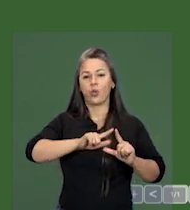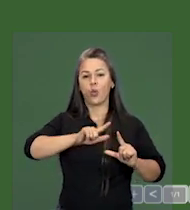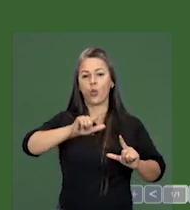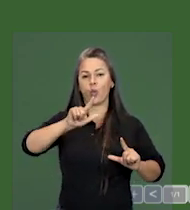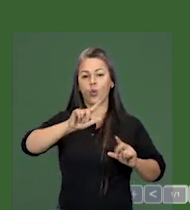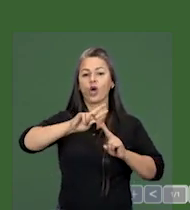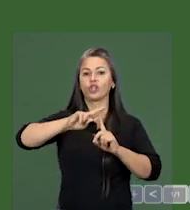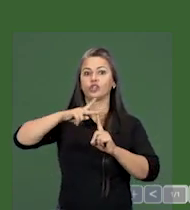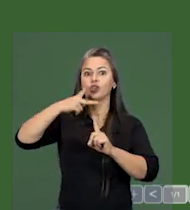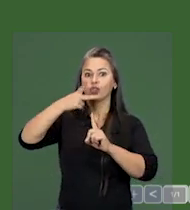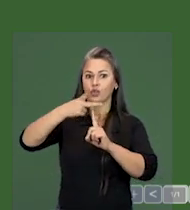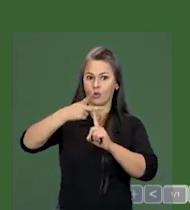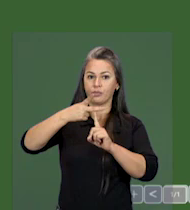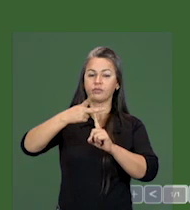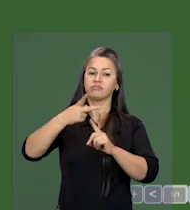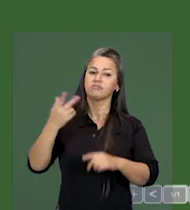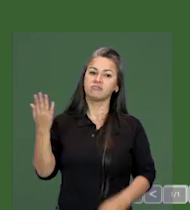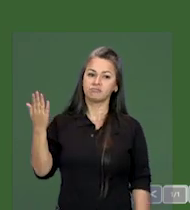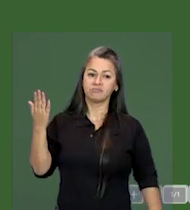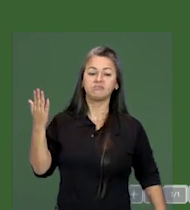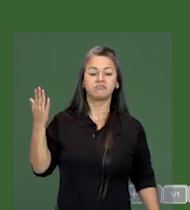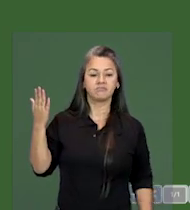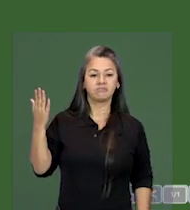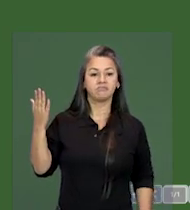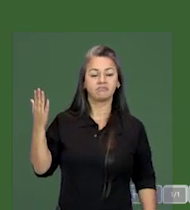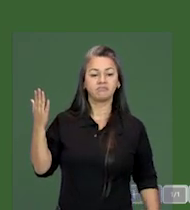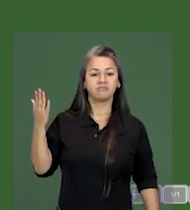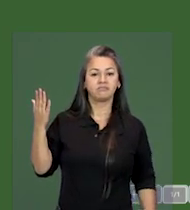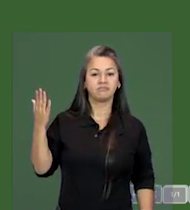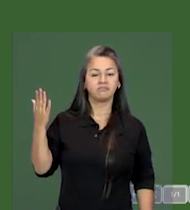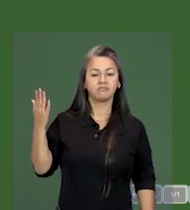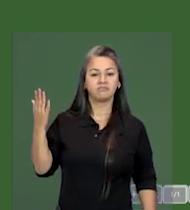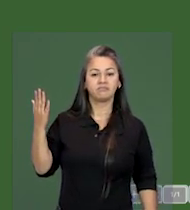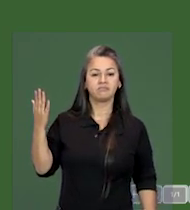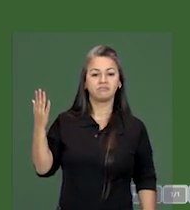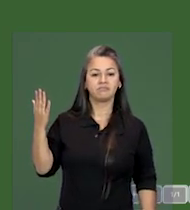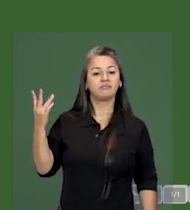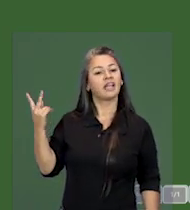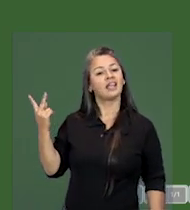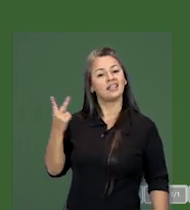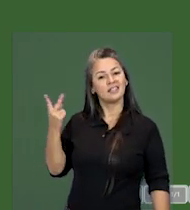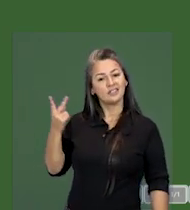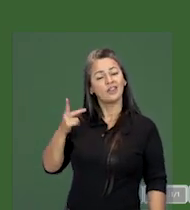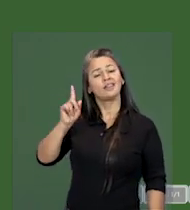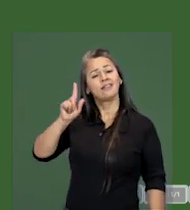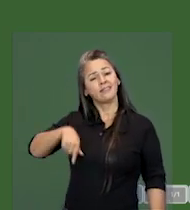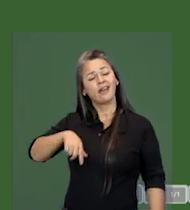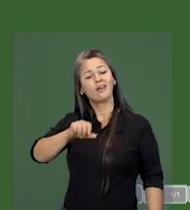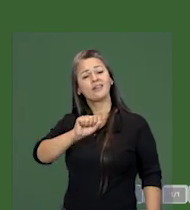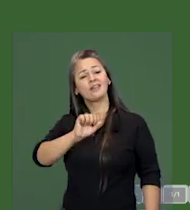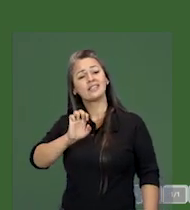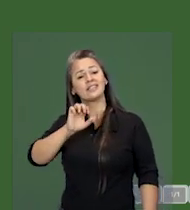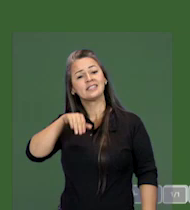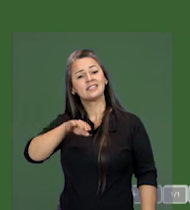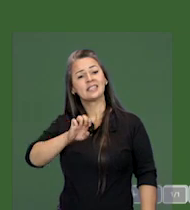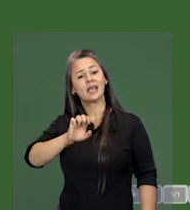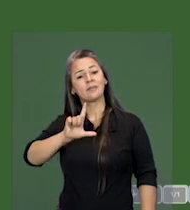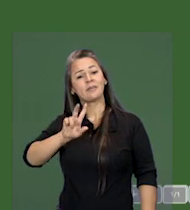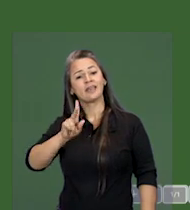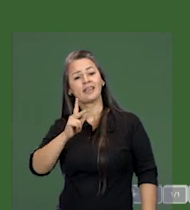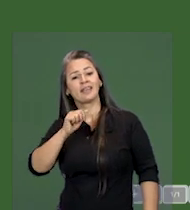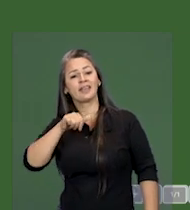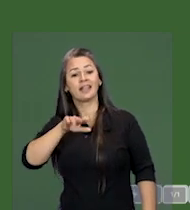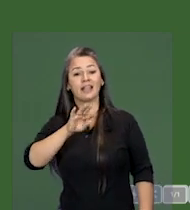6, 6 e 8. Então, nós temos aqui dois triângulos semelhantes, e a razão entre eles é